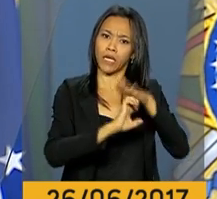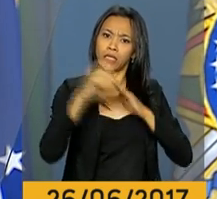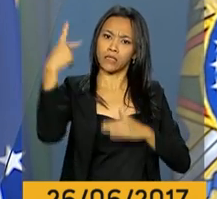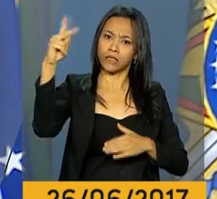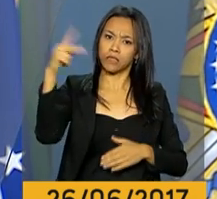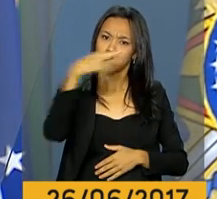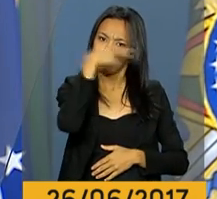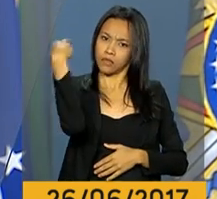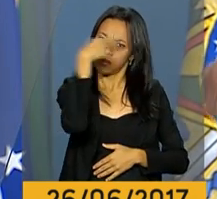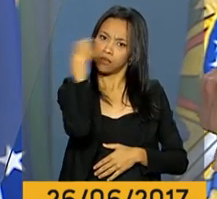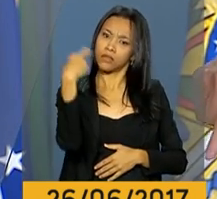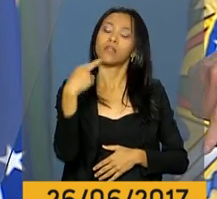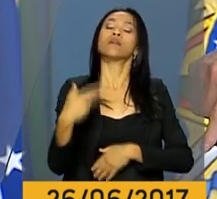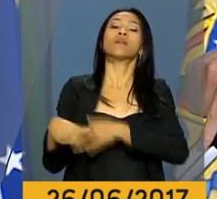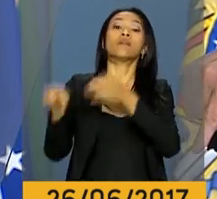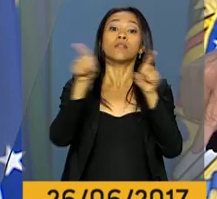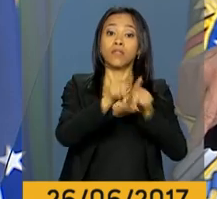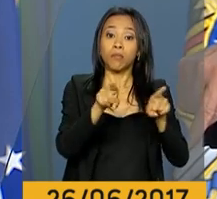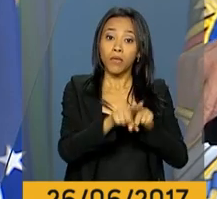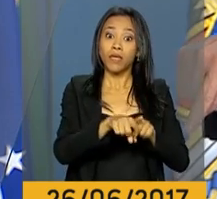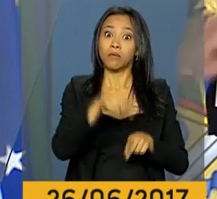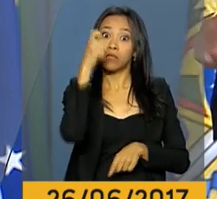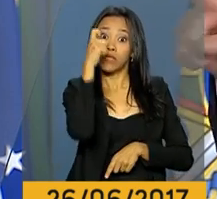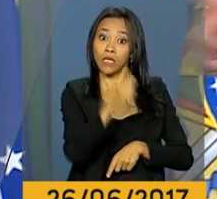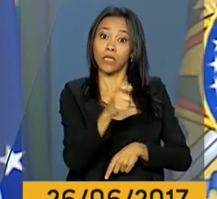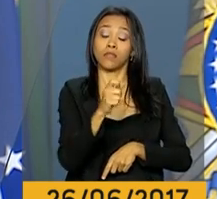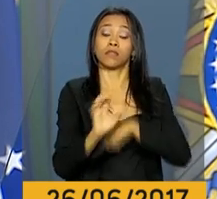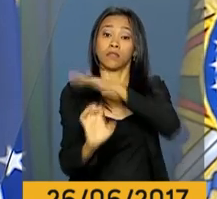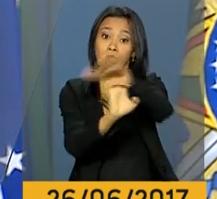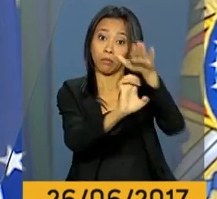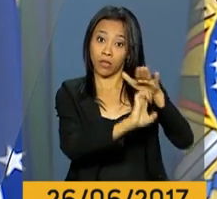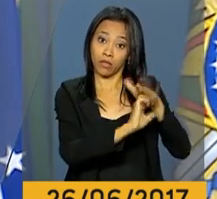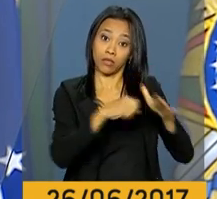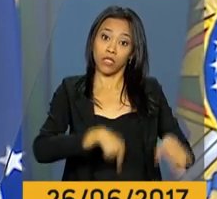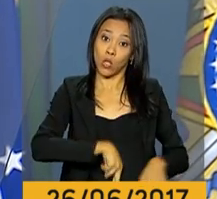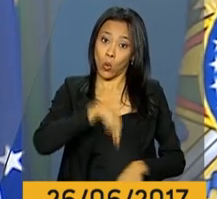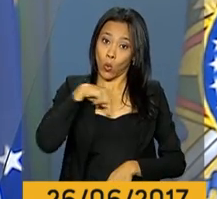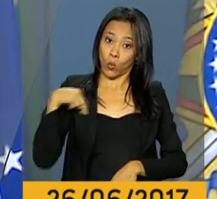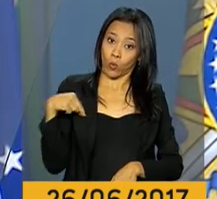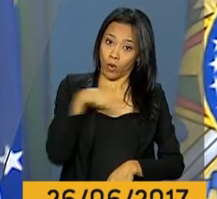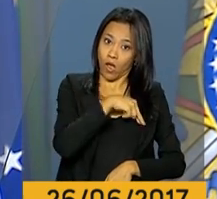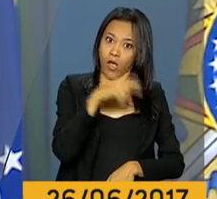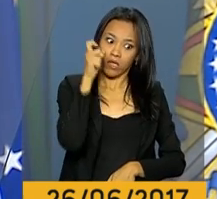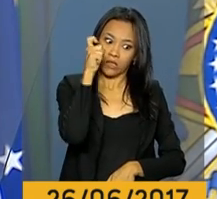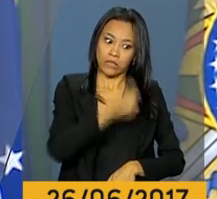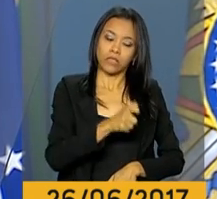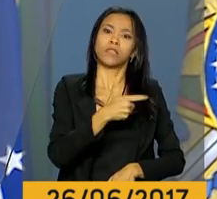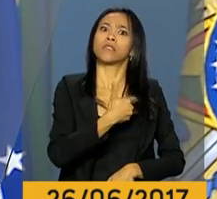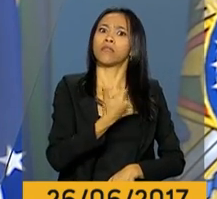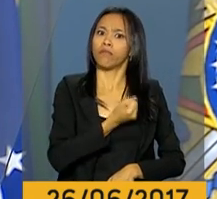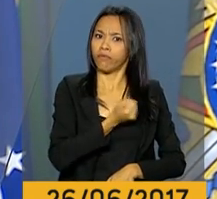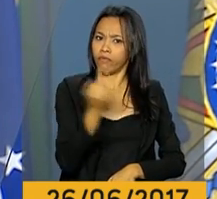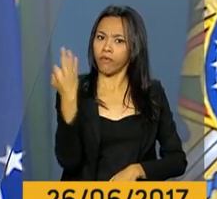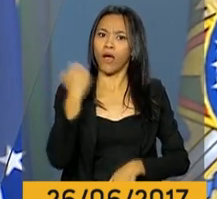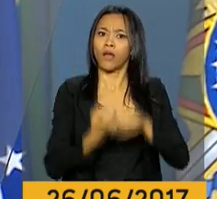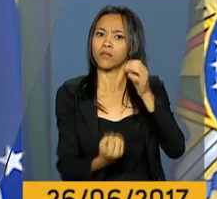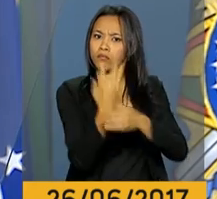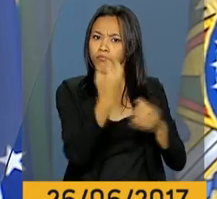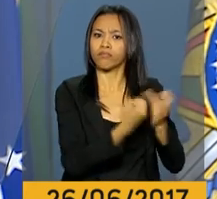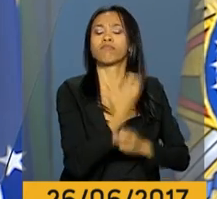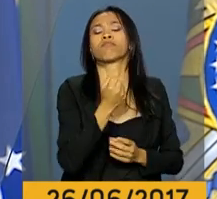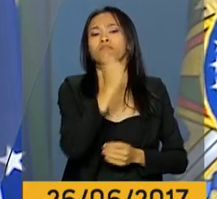soviéticos e dos empresários noruegueses os empresários noruegueses têm extraordinários em investimentos também no nosso